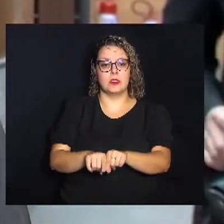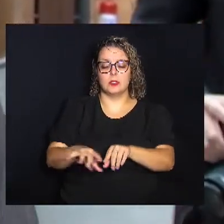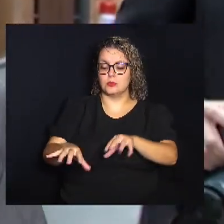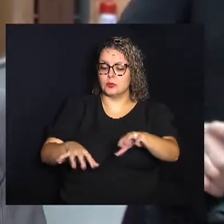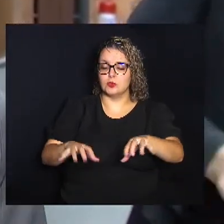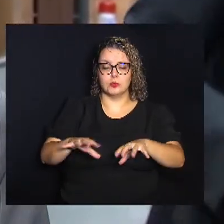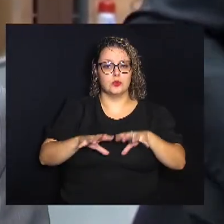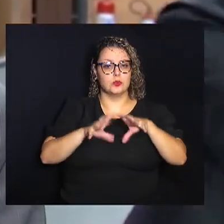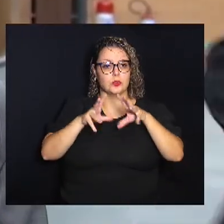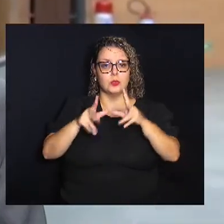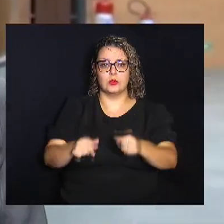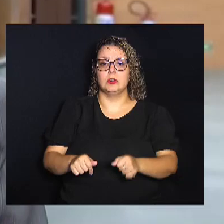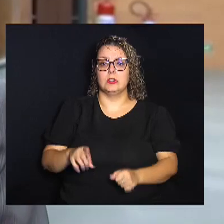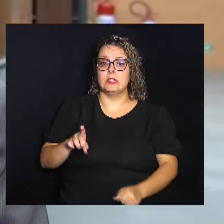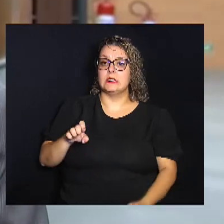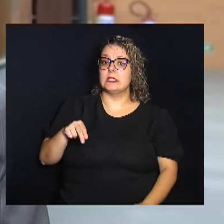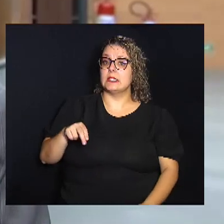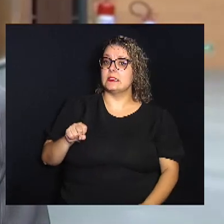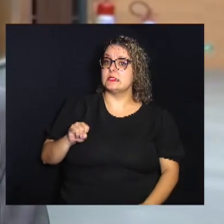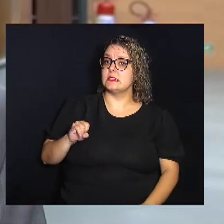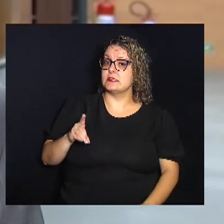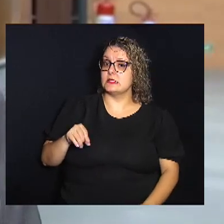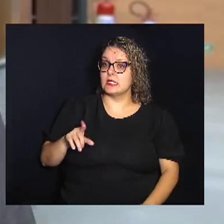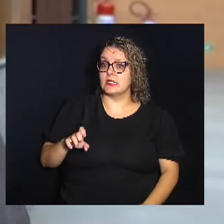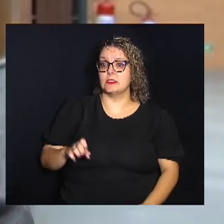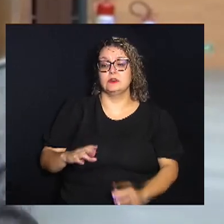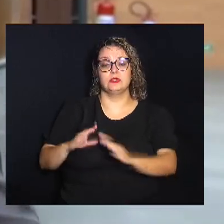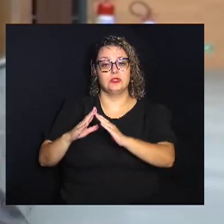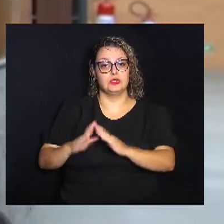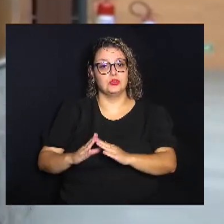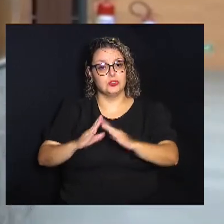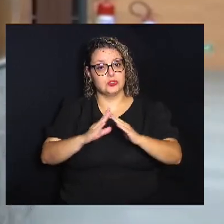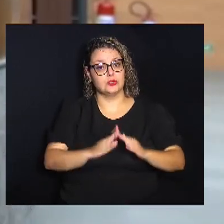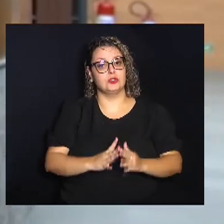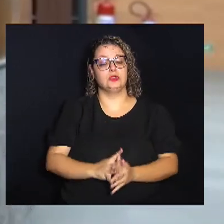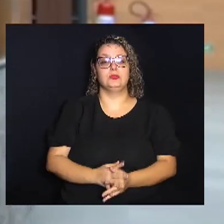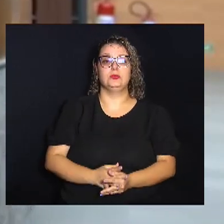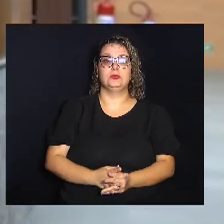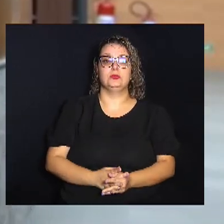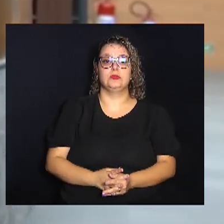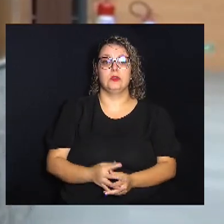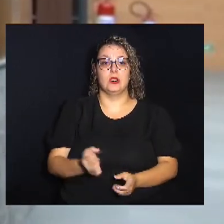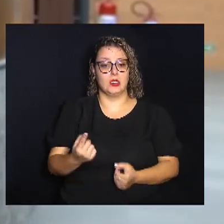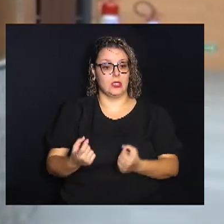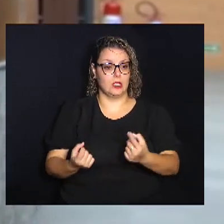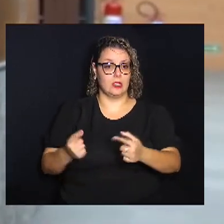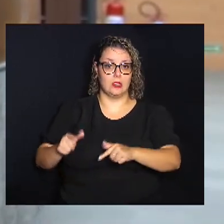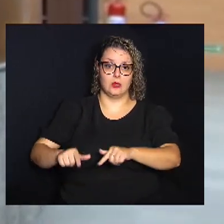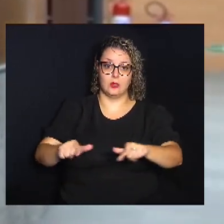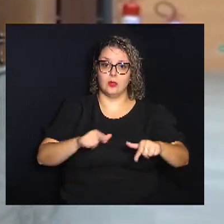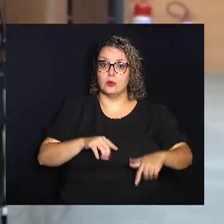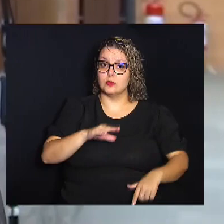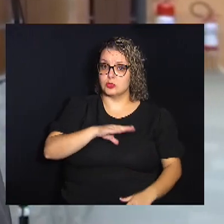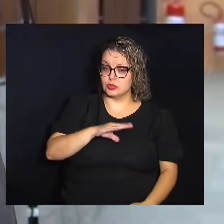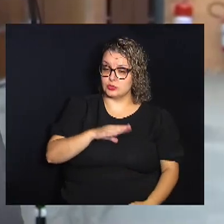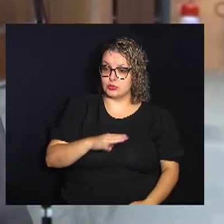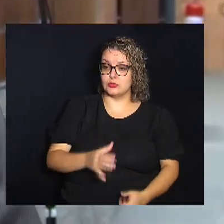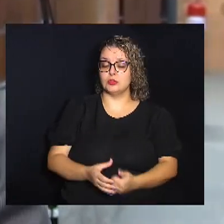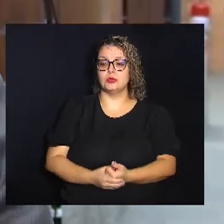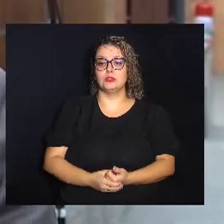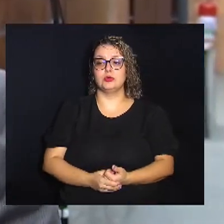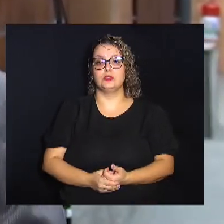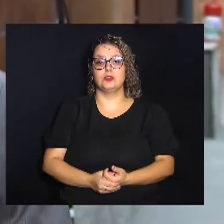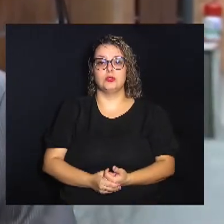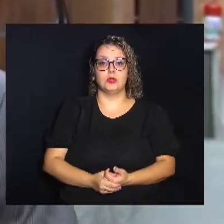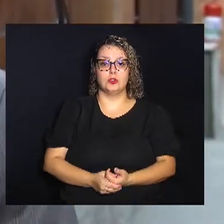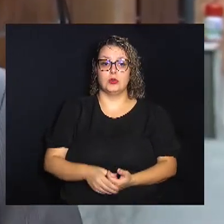mapeamento da densidade de moradias em determinadas localidades do município, ou